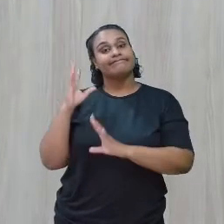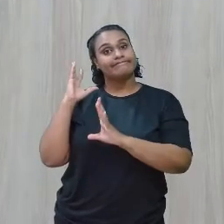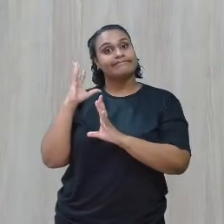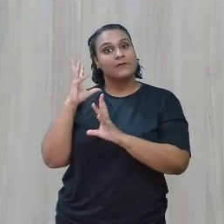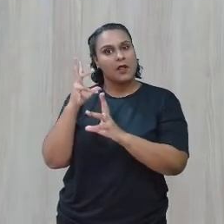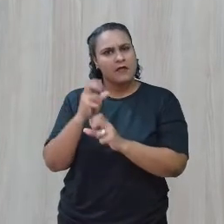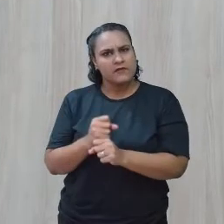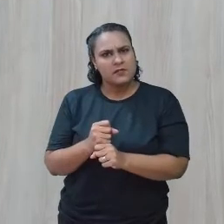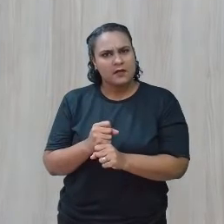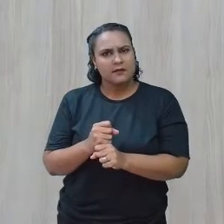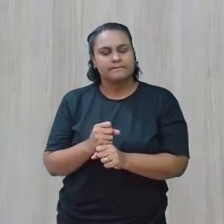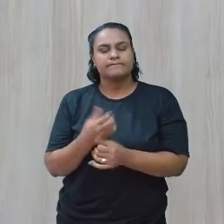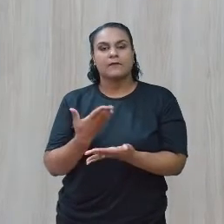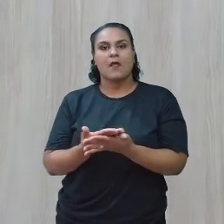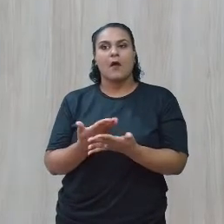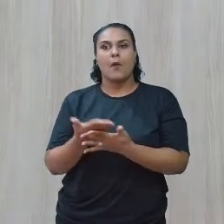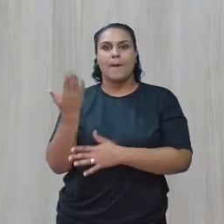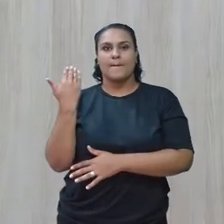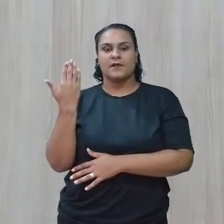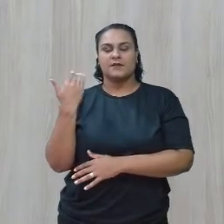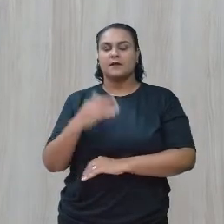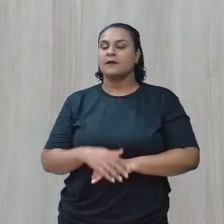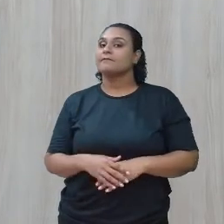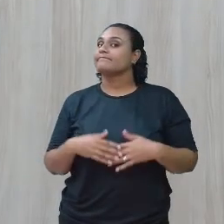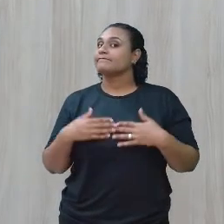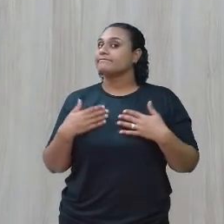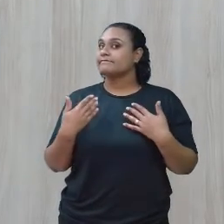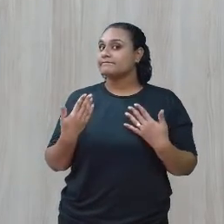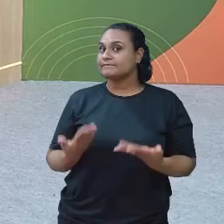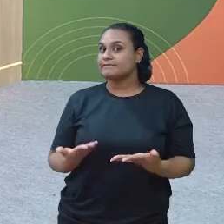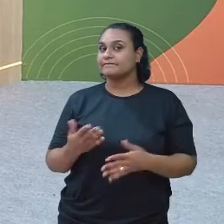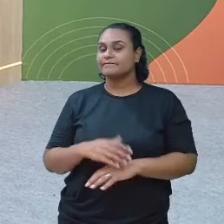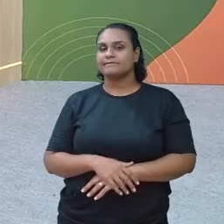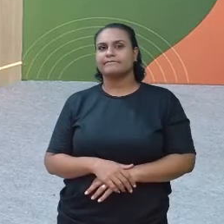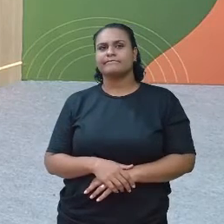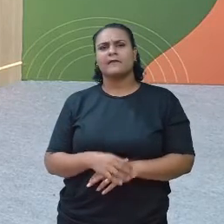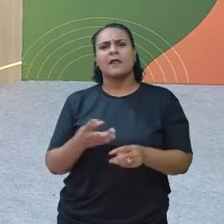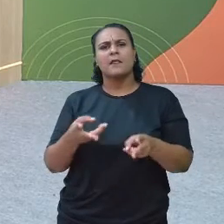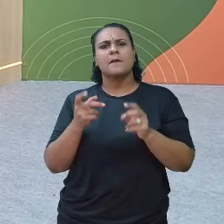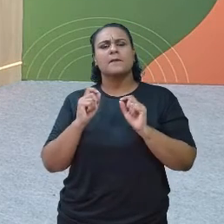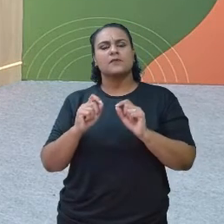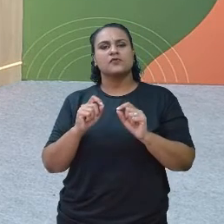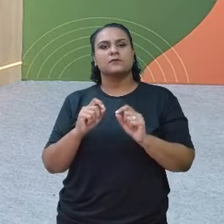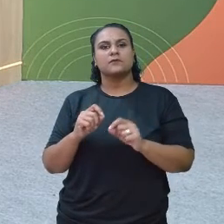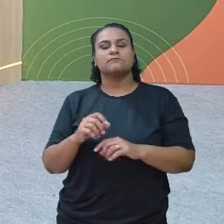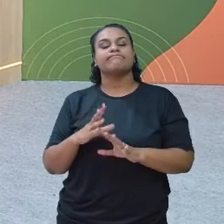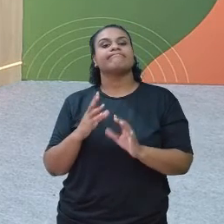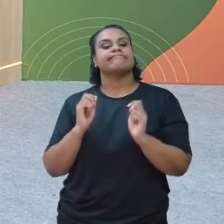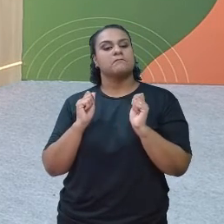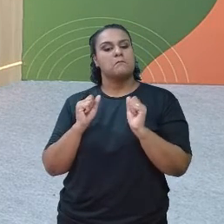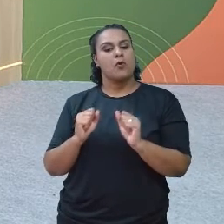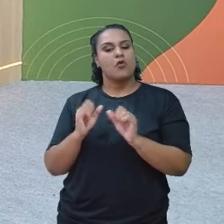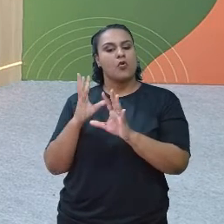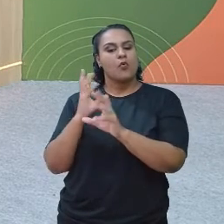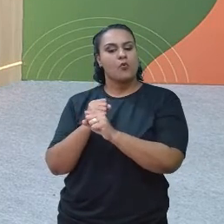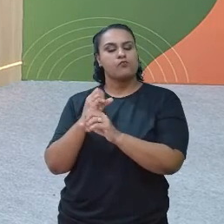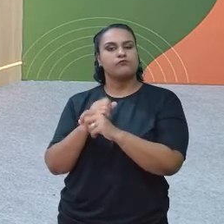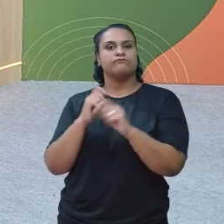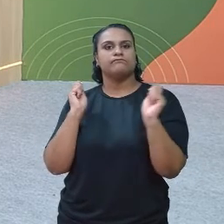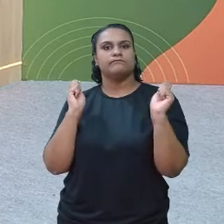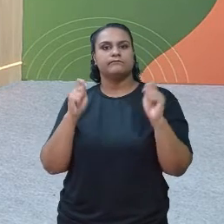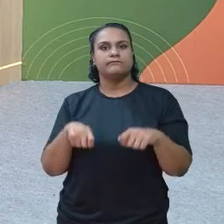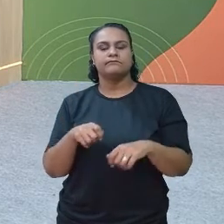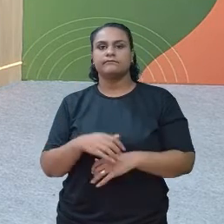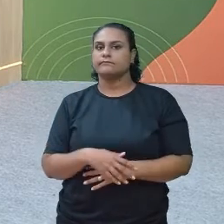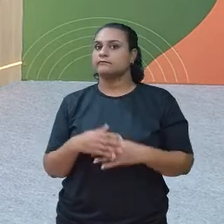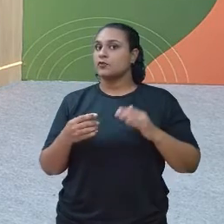o que a gente viu na aula anterior. Então na aula passada, a gente percebeu que a gente pode contar possibilidades. Então